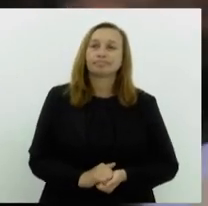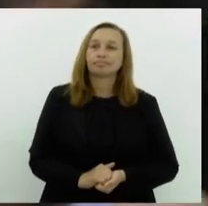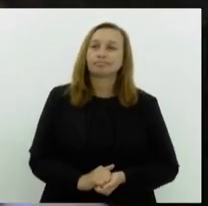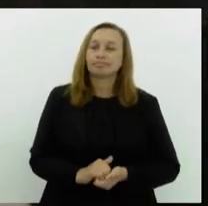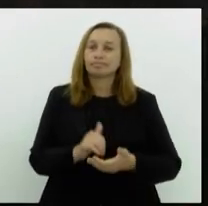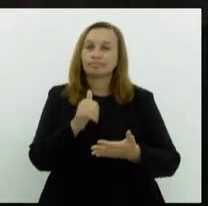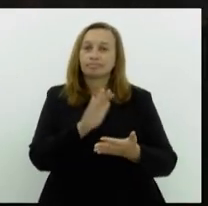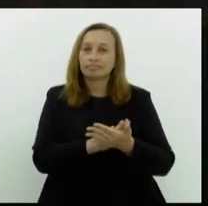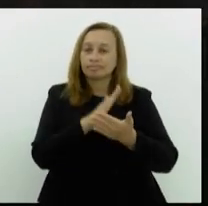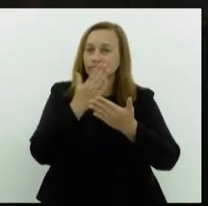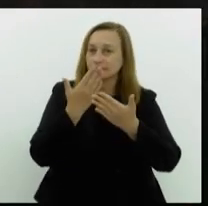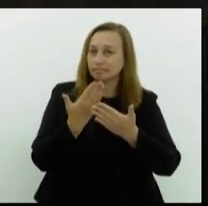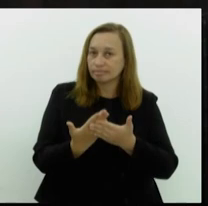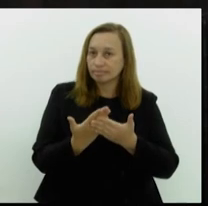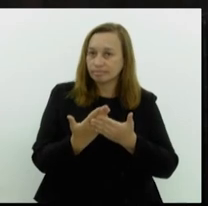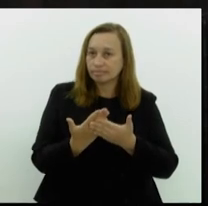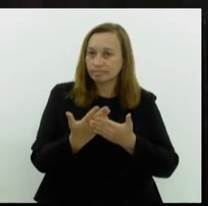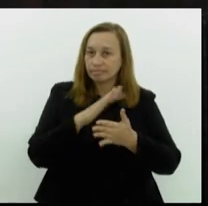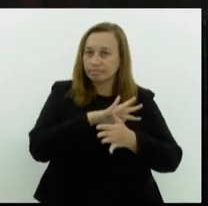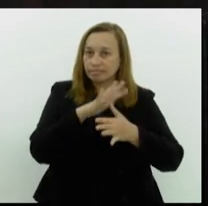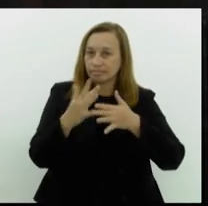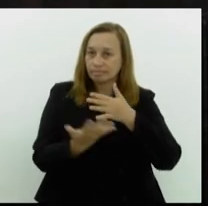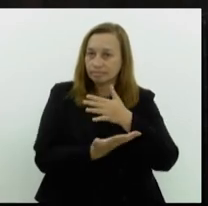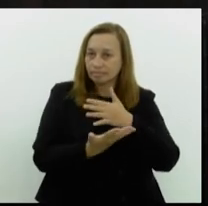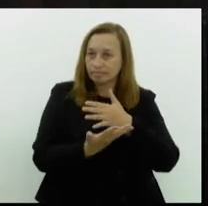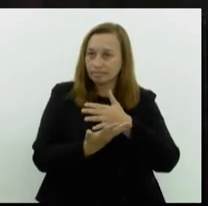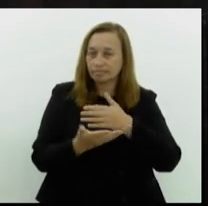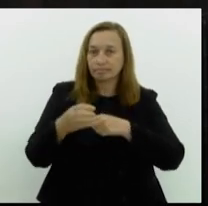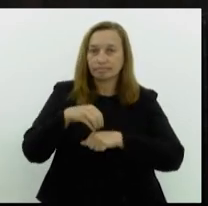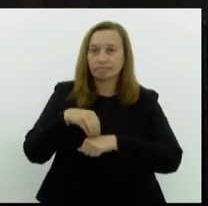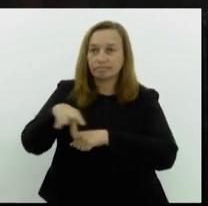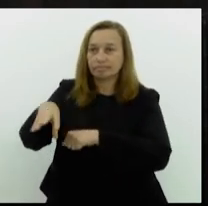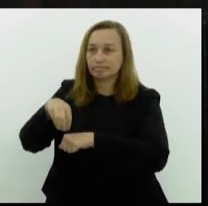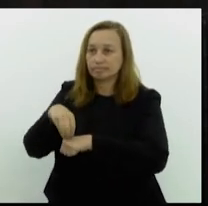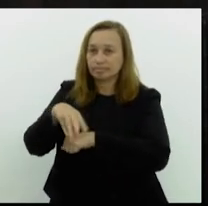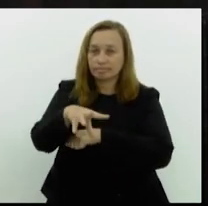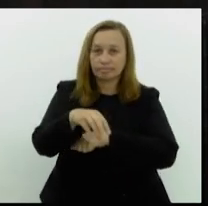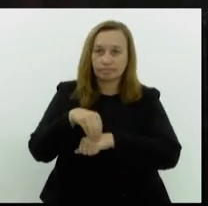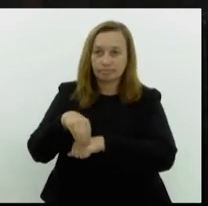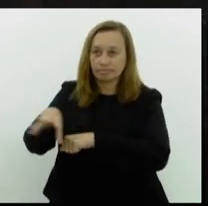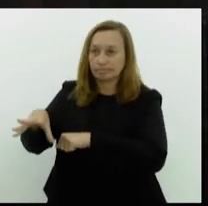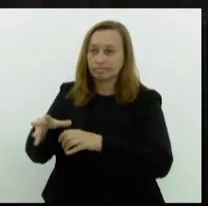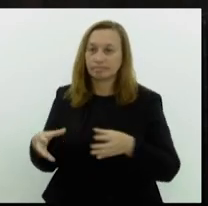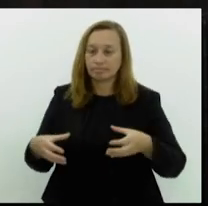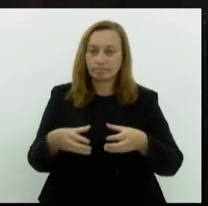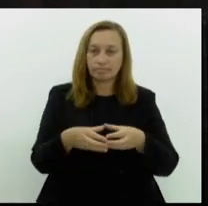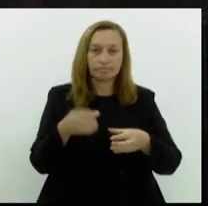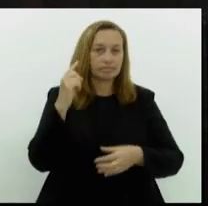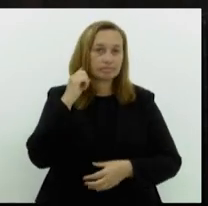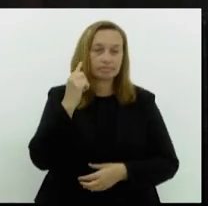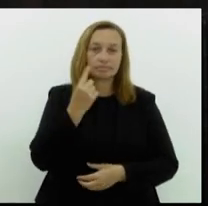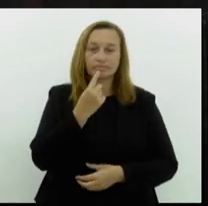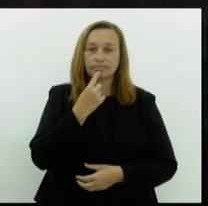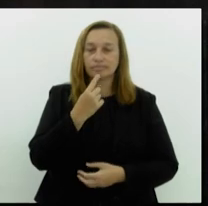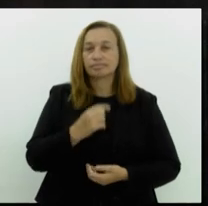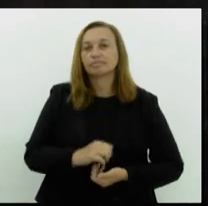intérprete da língua de libras que leva a nossa voz